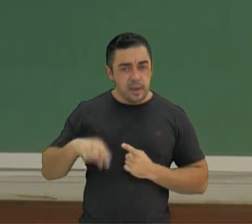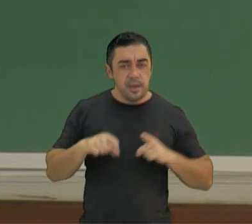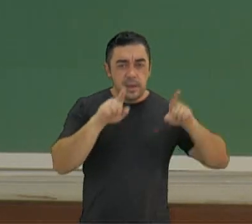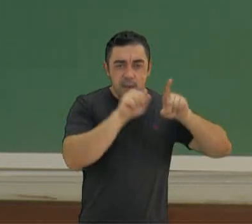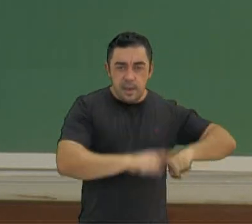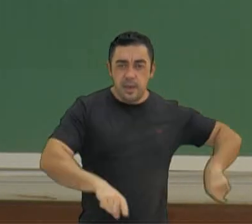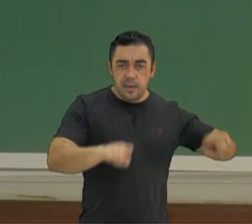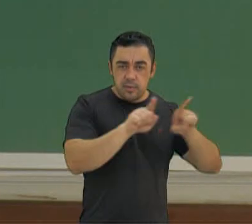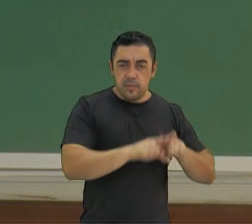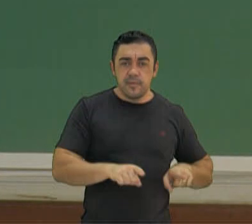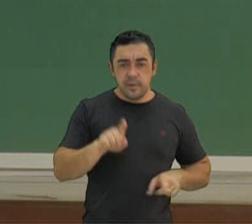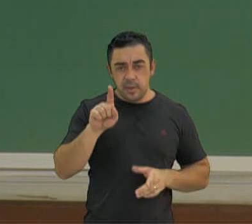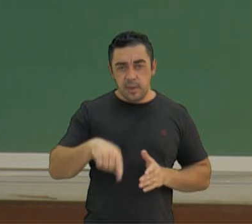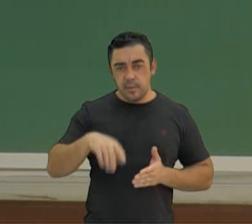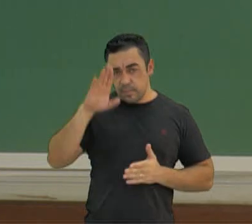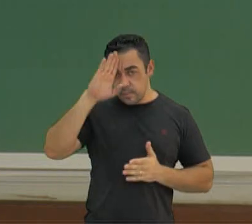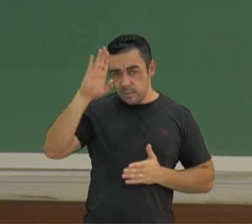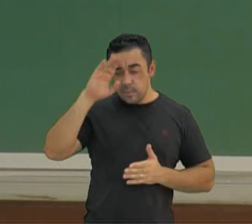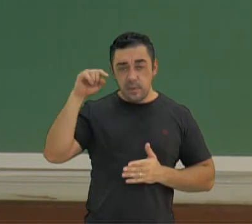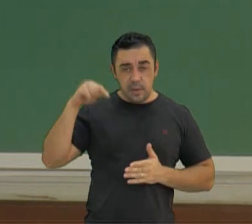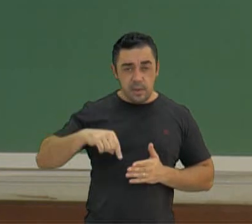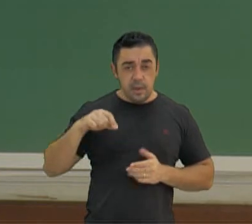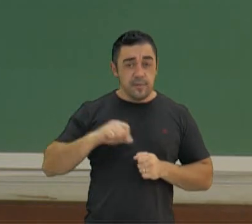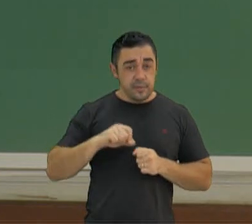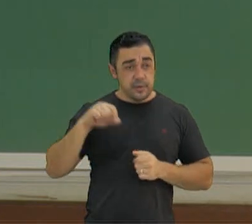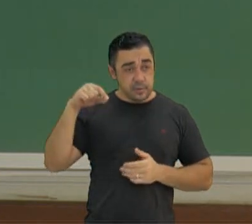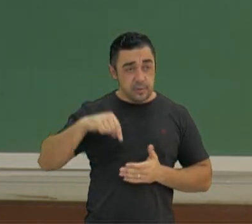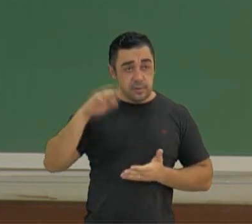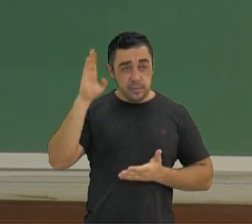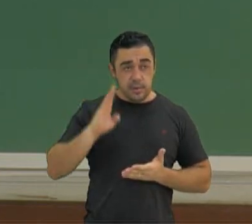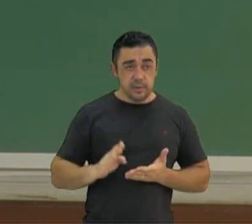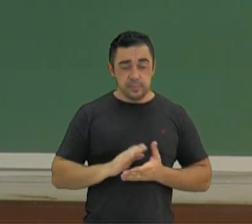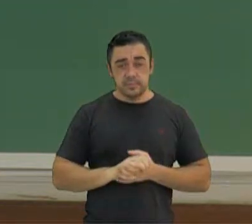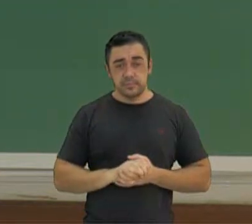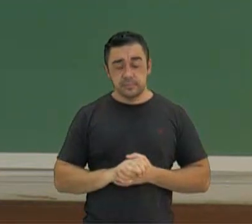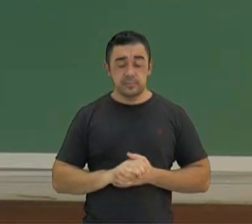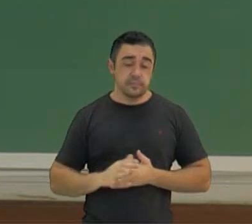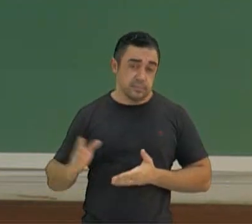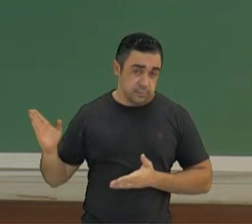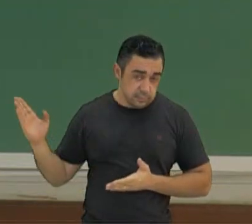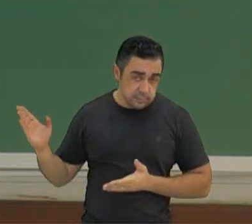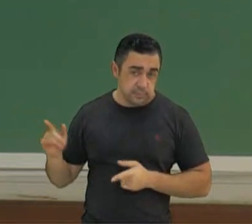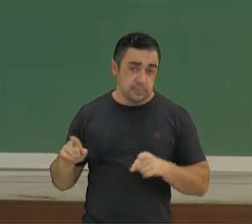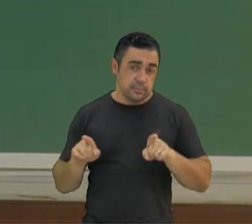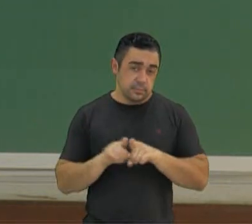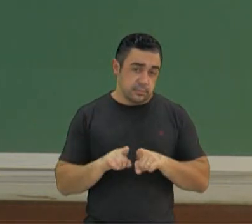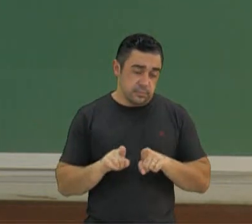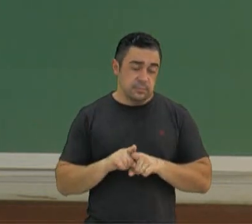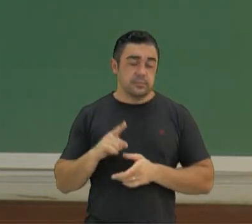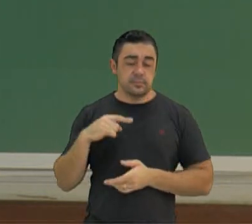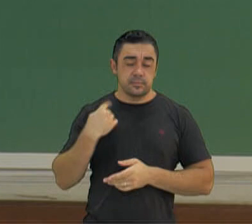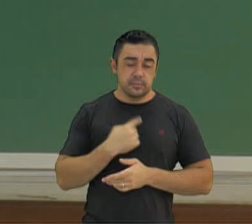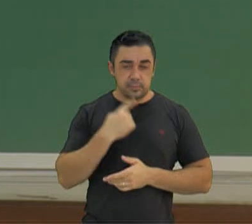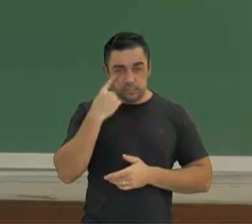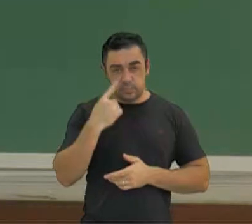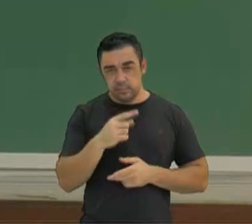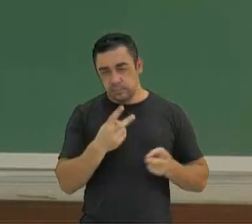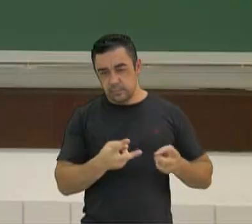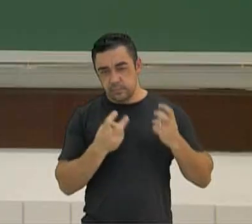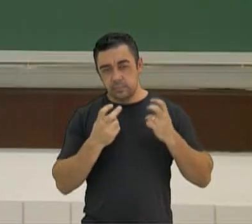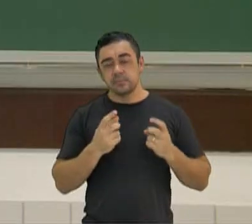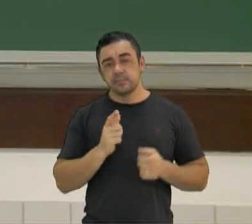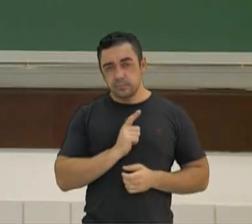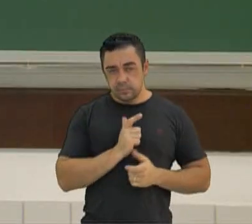um combustível predominantemente desenvolvido no Brasil. Dentro disso, logicamente, nós vamos ver que